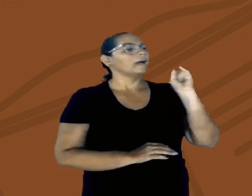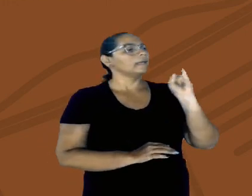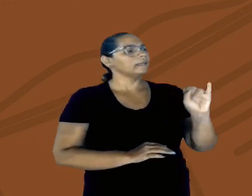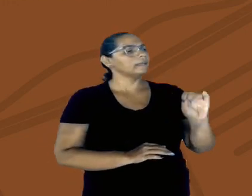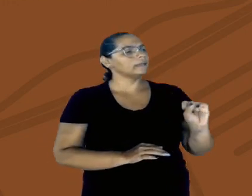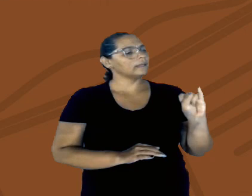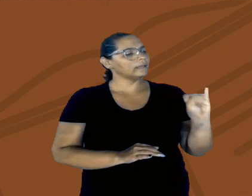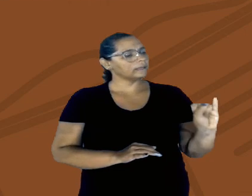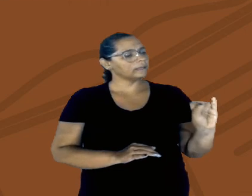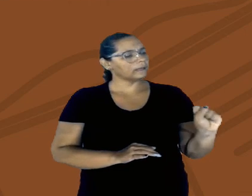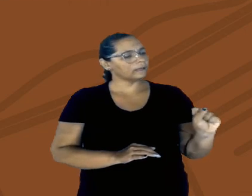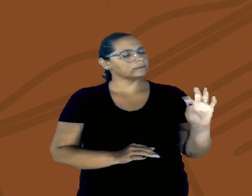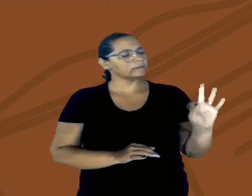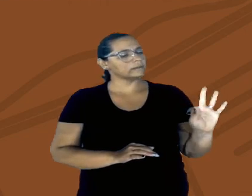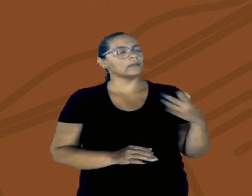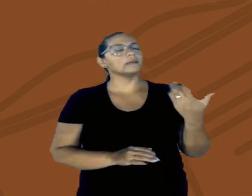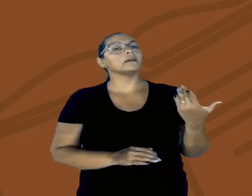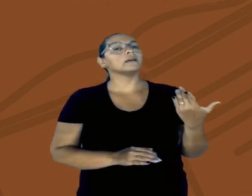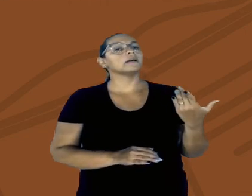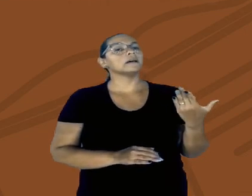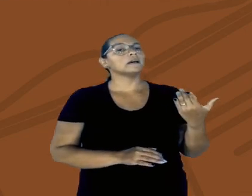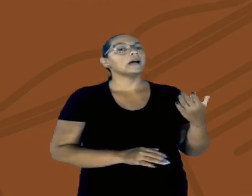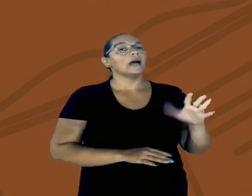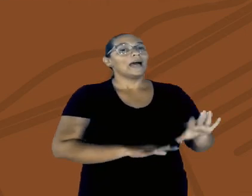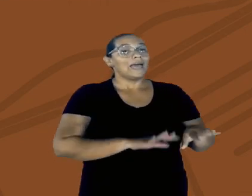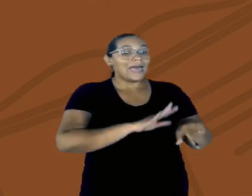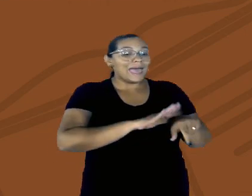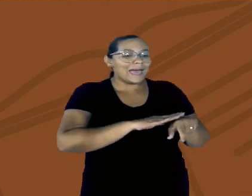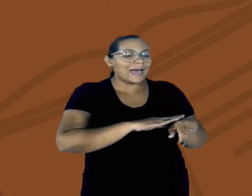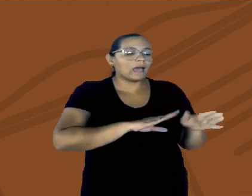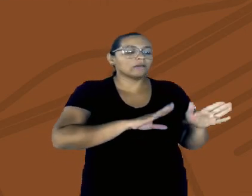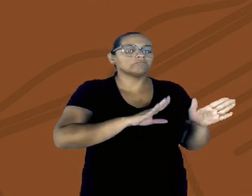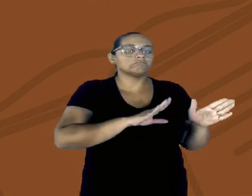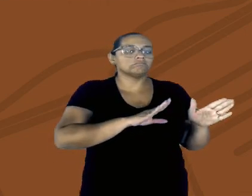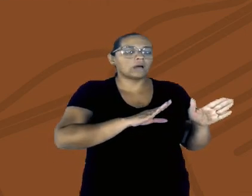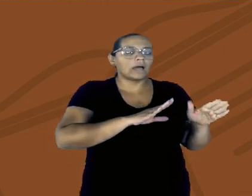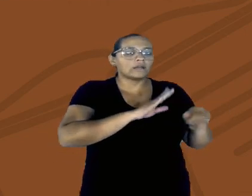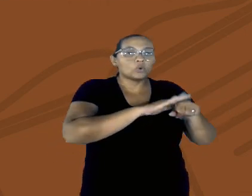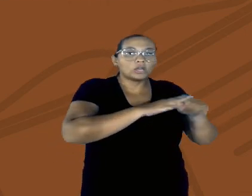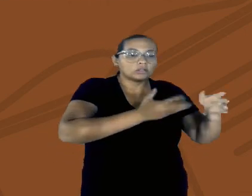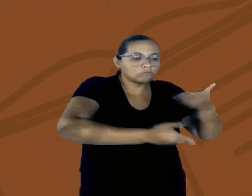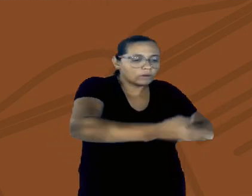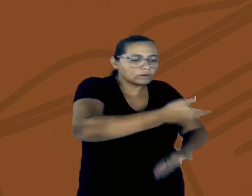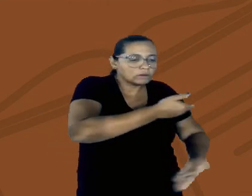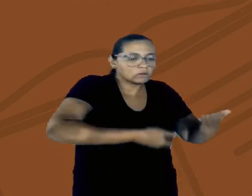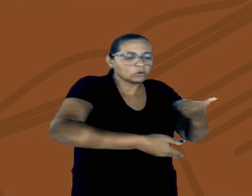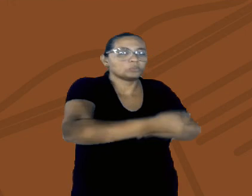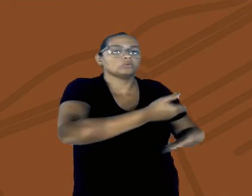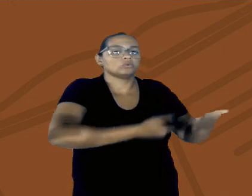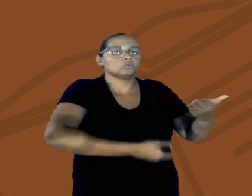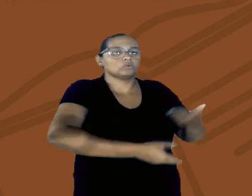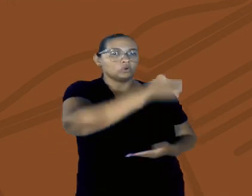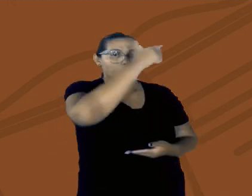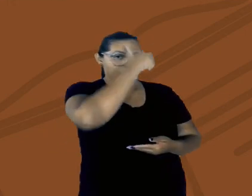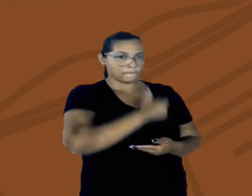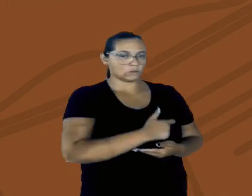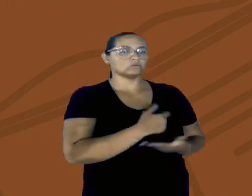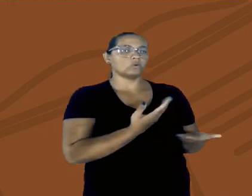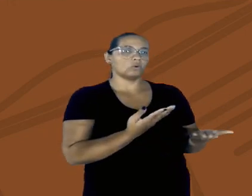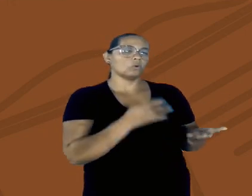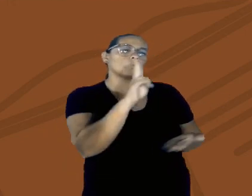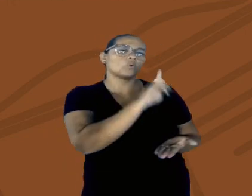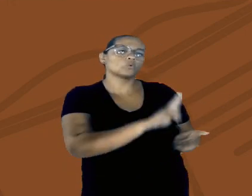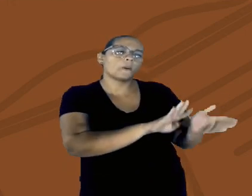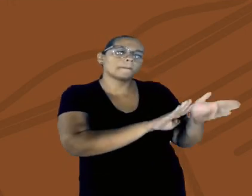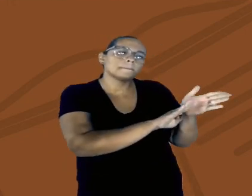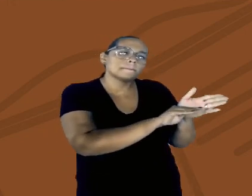ISTs são as infecções sexualmente transmissíveis. São as infecções causadas por